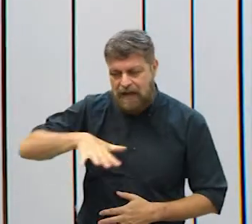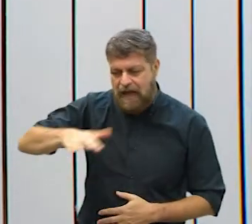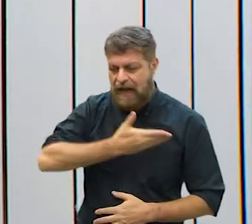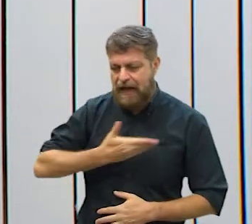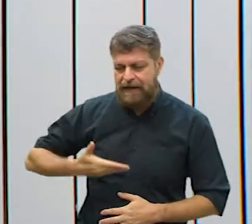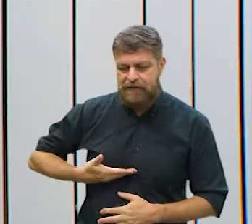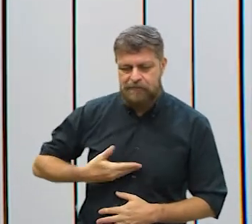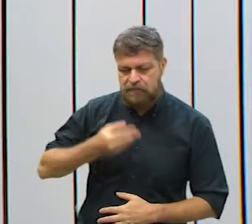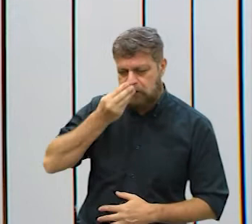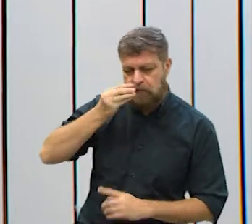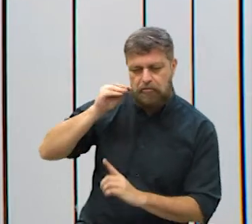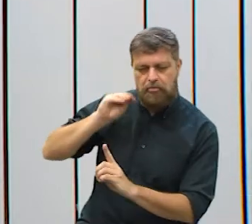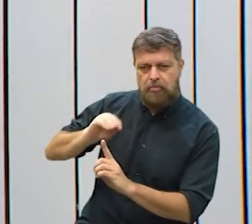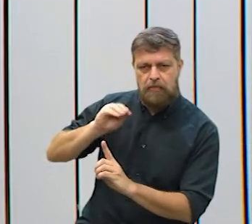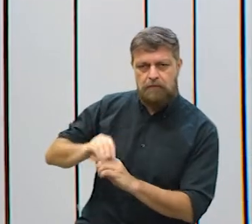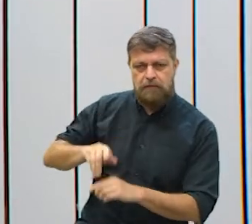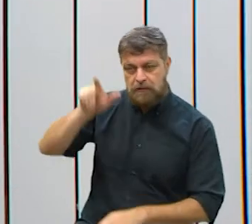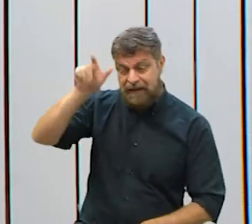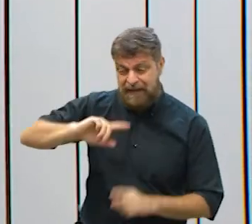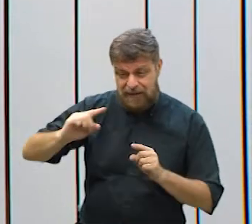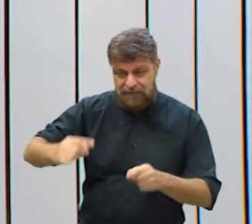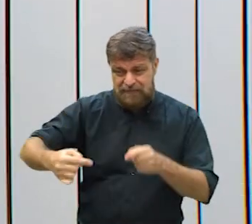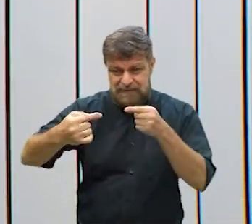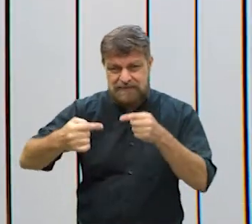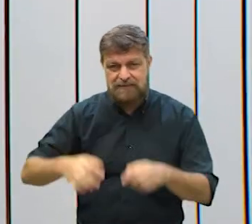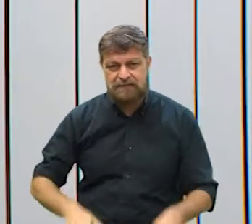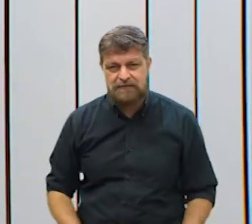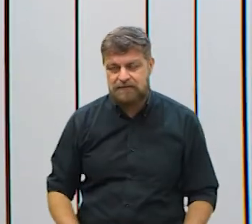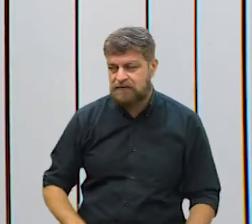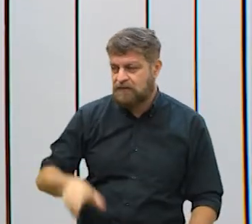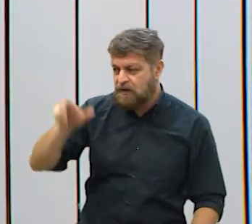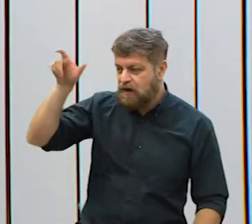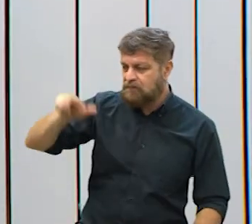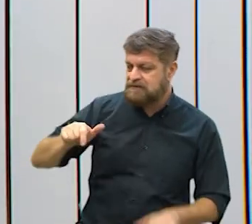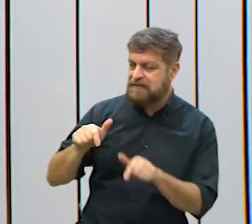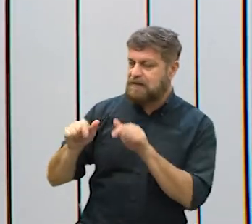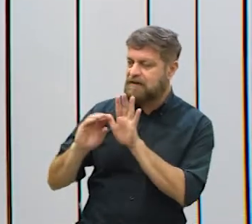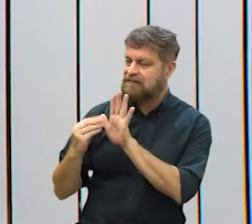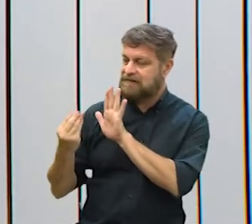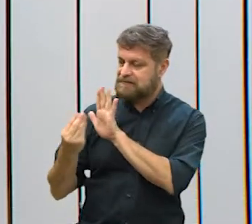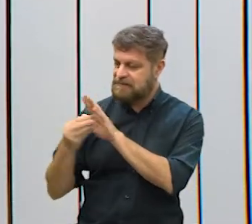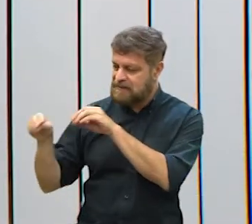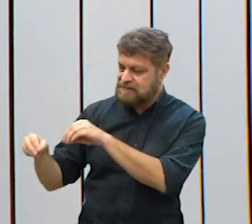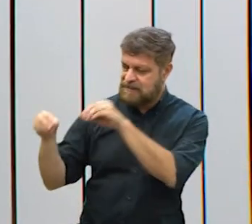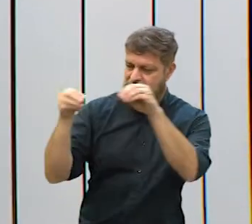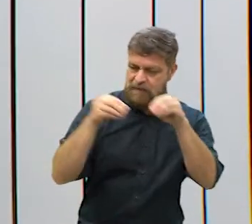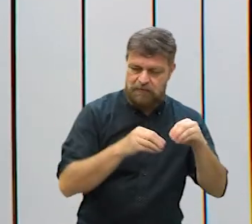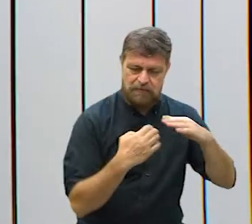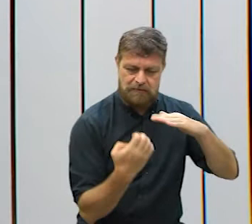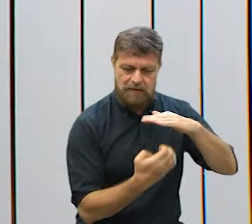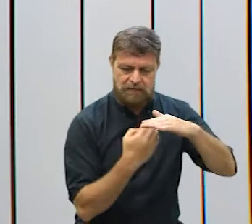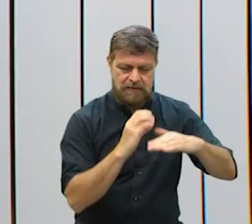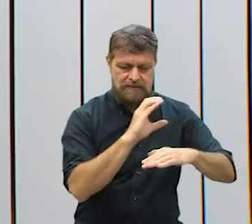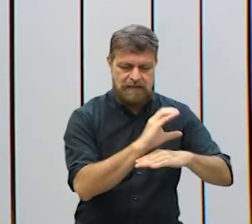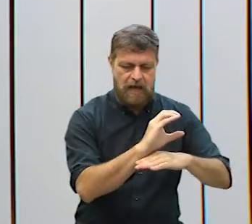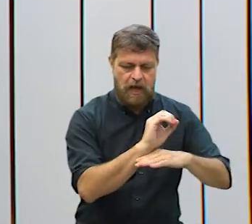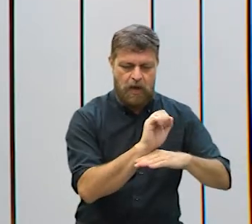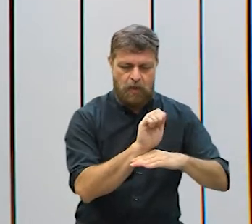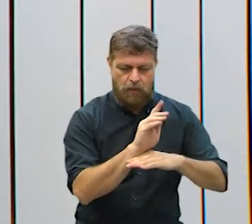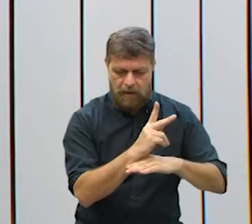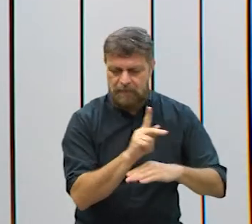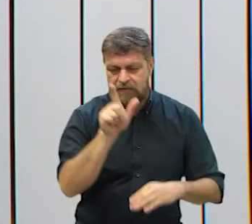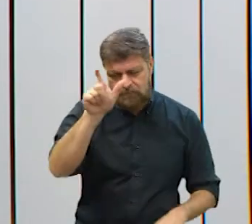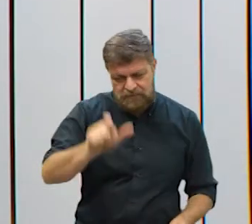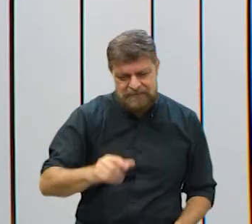o patinho feio. O senhor é um grande desafio, né? Saiu do patinho mais bonito, que era a Sanasa, mas tem uma expertise, tem